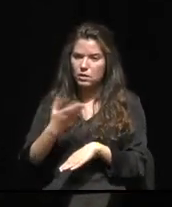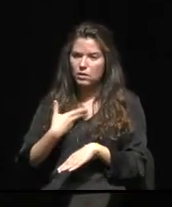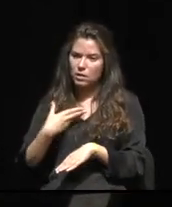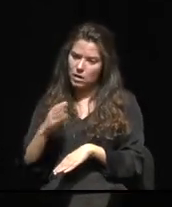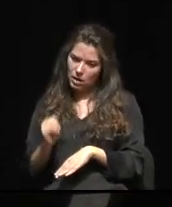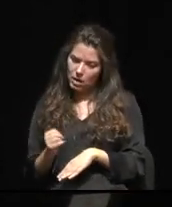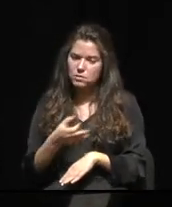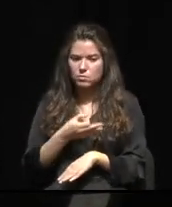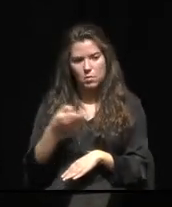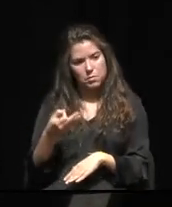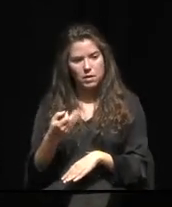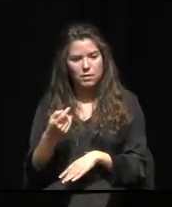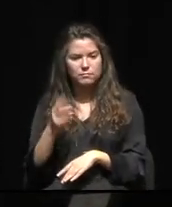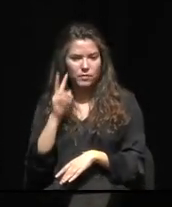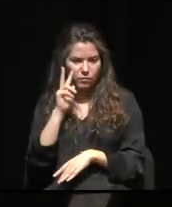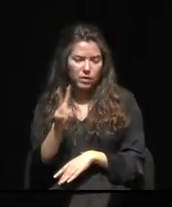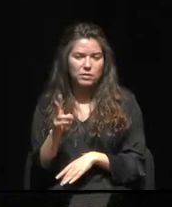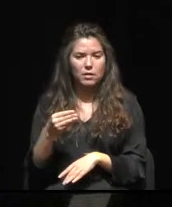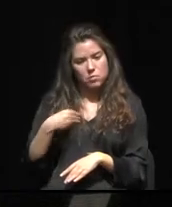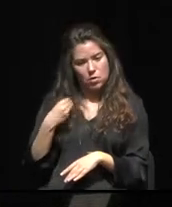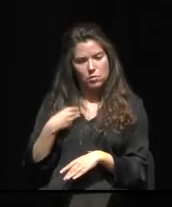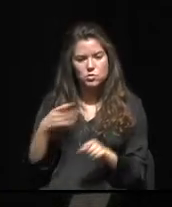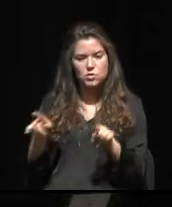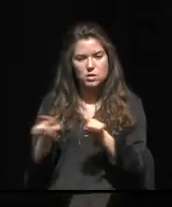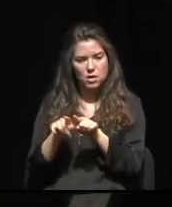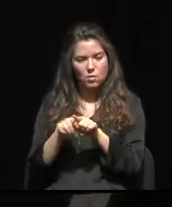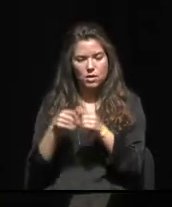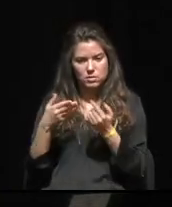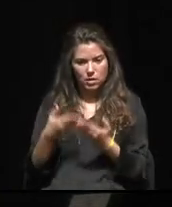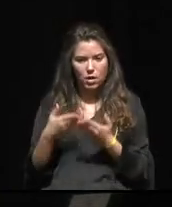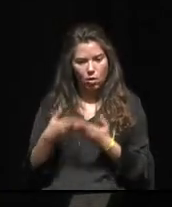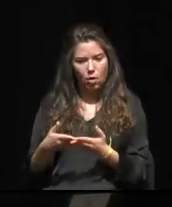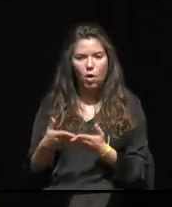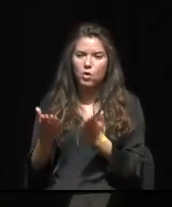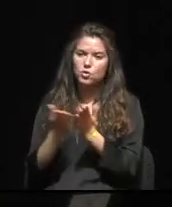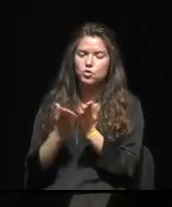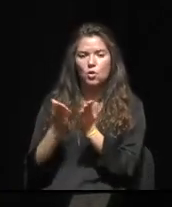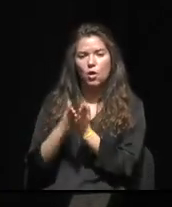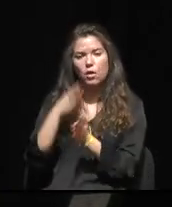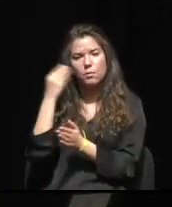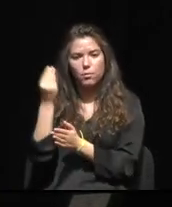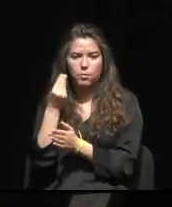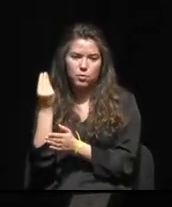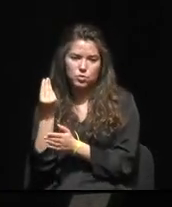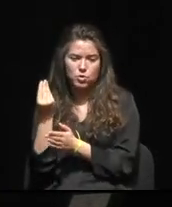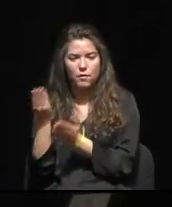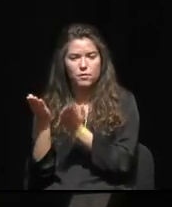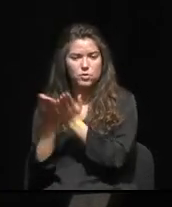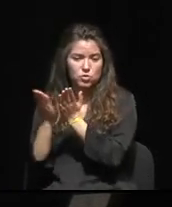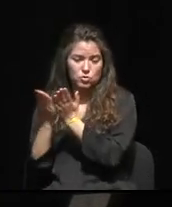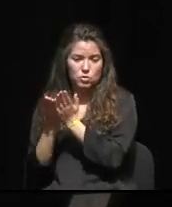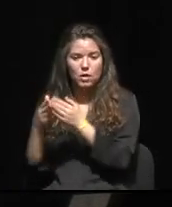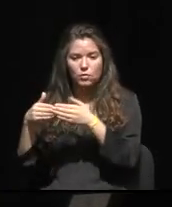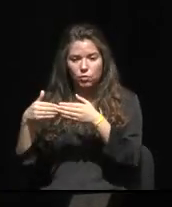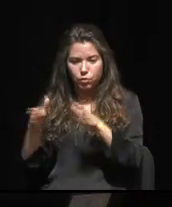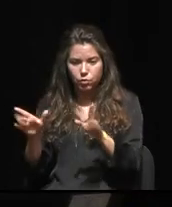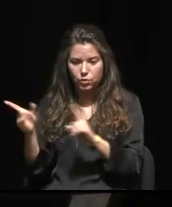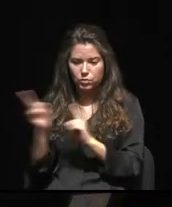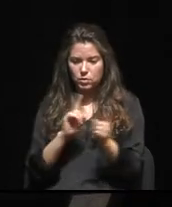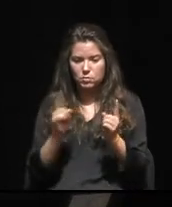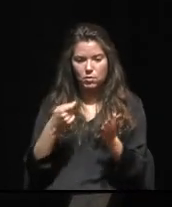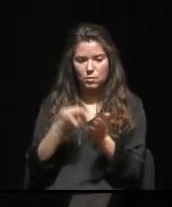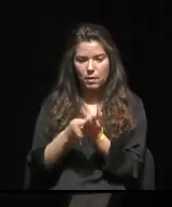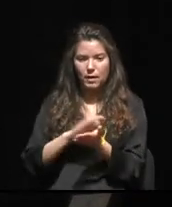preocupa ações semelhantes às dos novos tempos abrir mais residências estudantis e continuar a alargar o transporte público